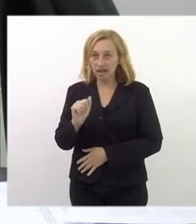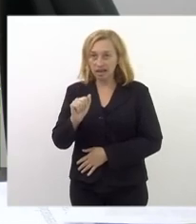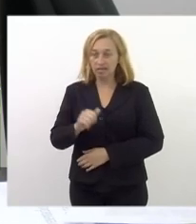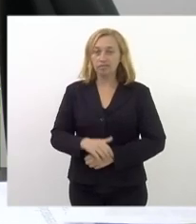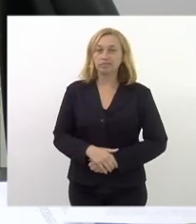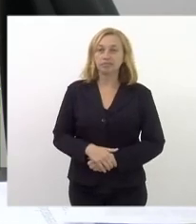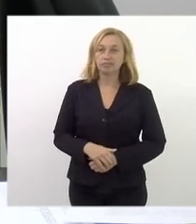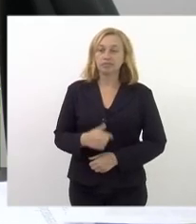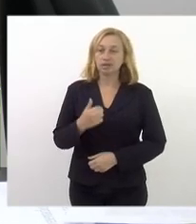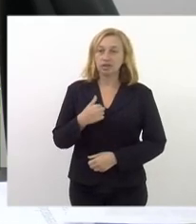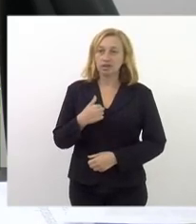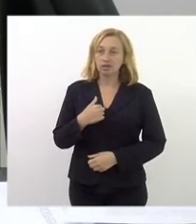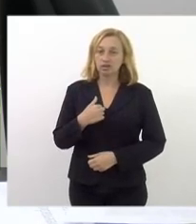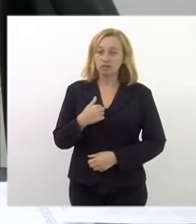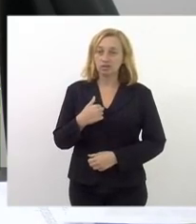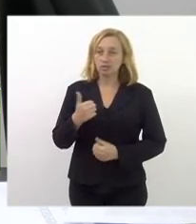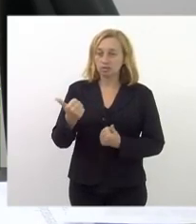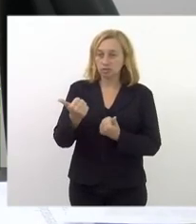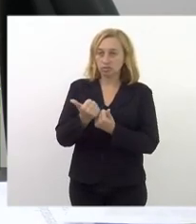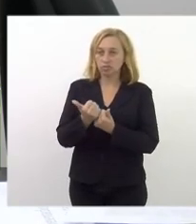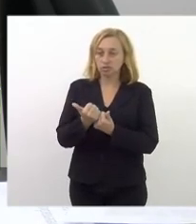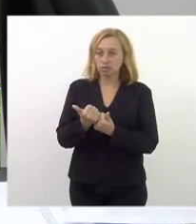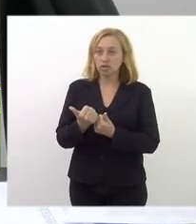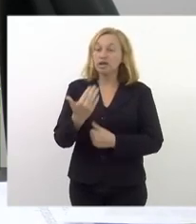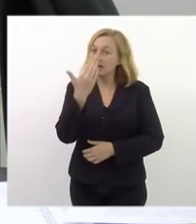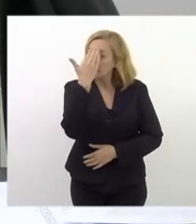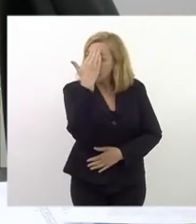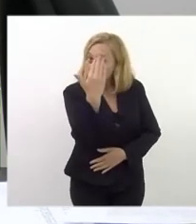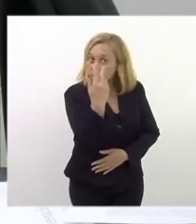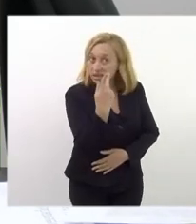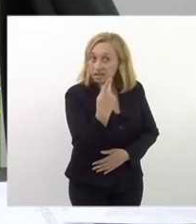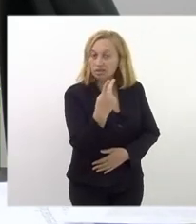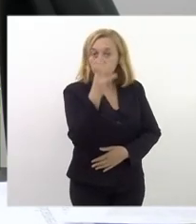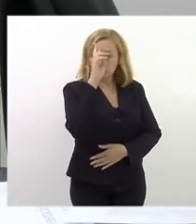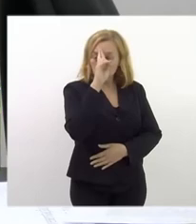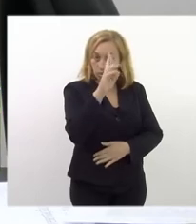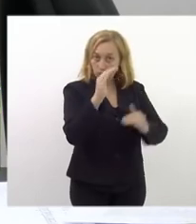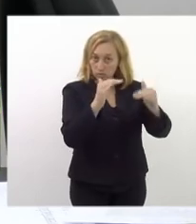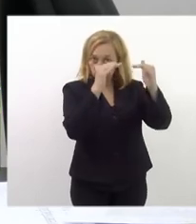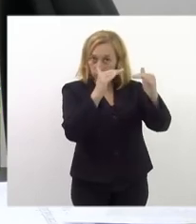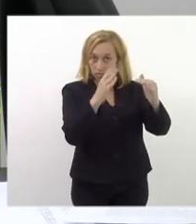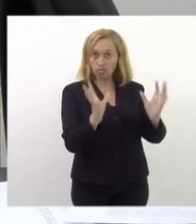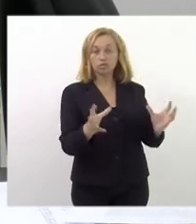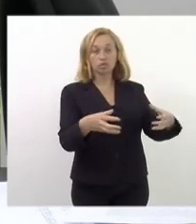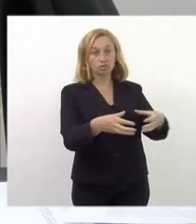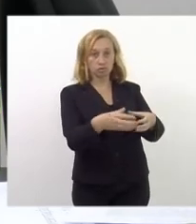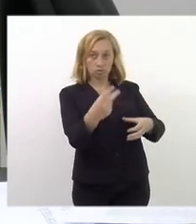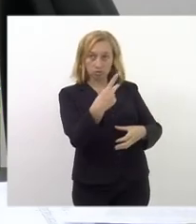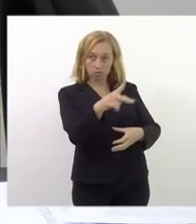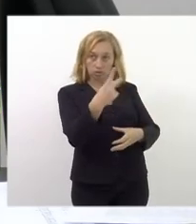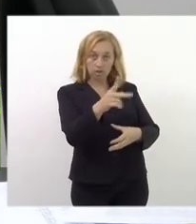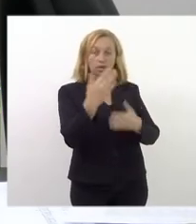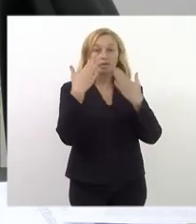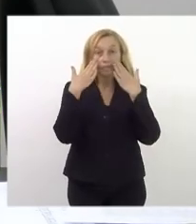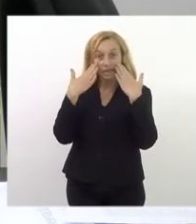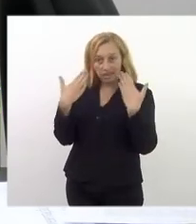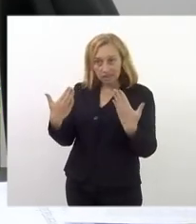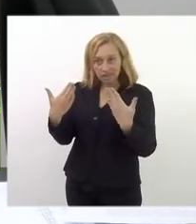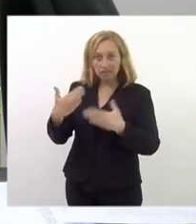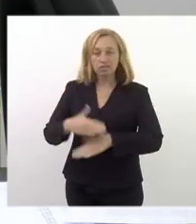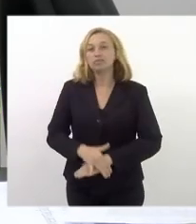eu queria agradecer a Vossa Excelência, a sua equipe, né, a apresentação